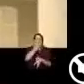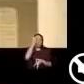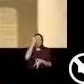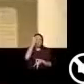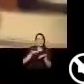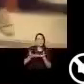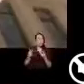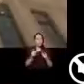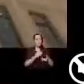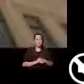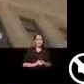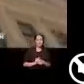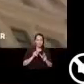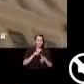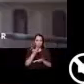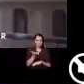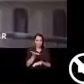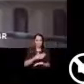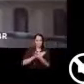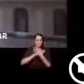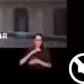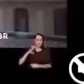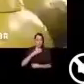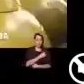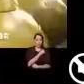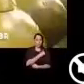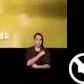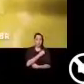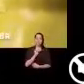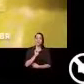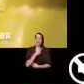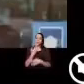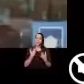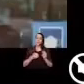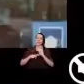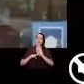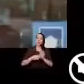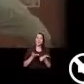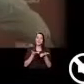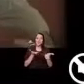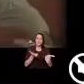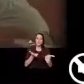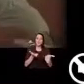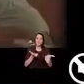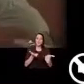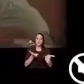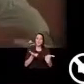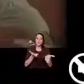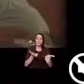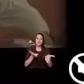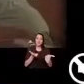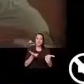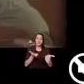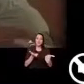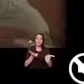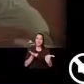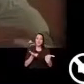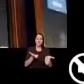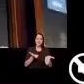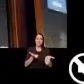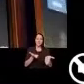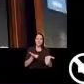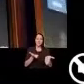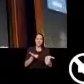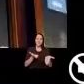descer. Tudo que não coloque em risco a integridade física do participante, ele pode fazer. A gente sugere que as pessoas evitem